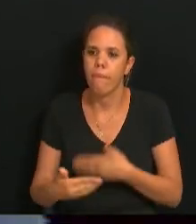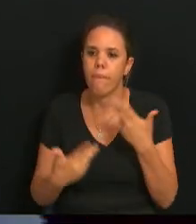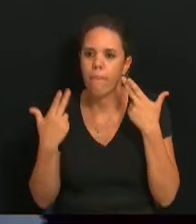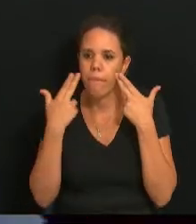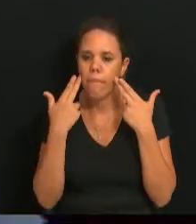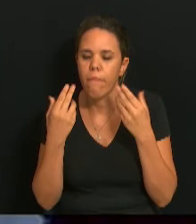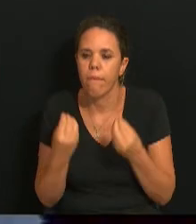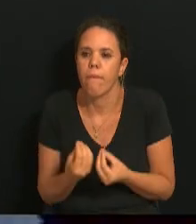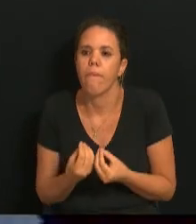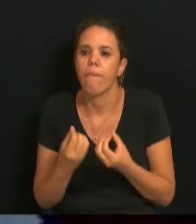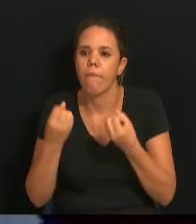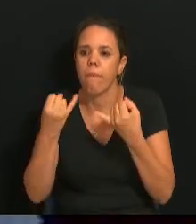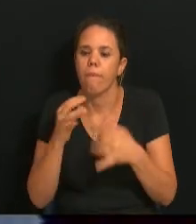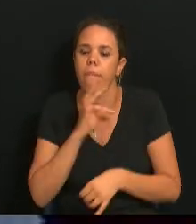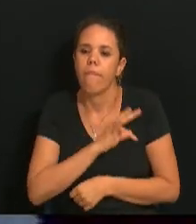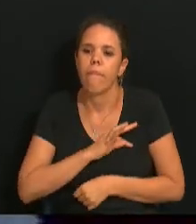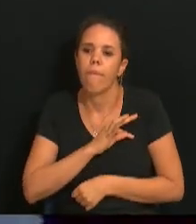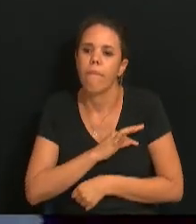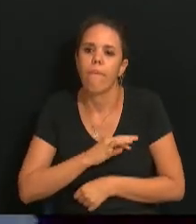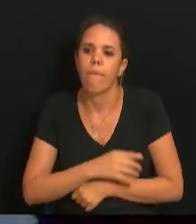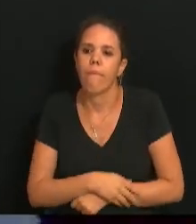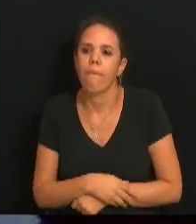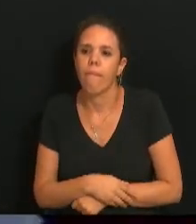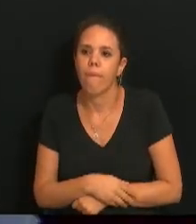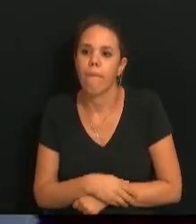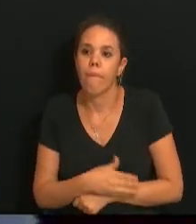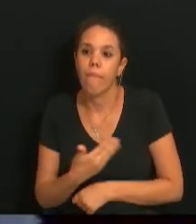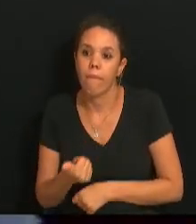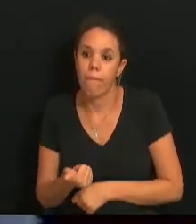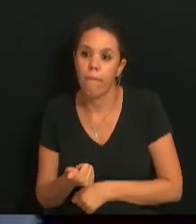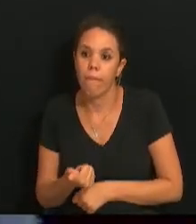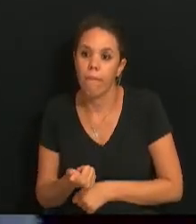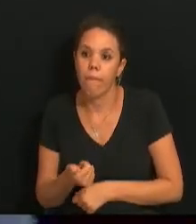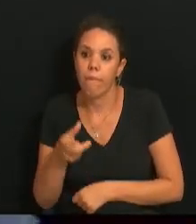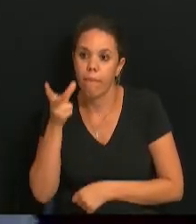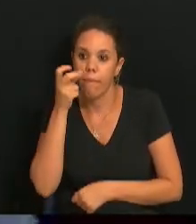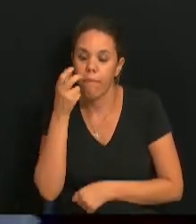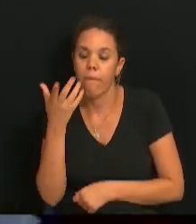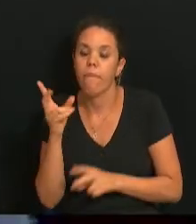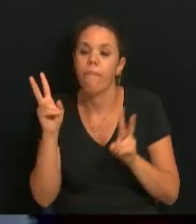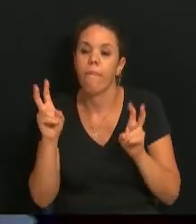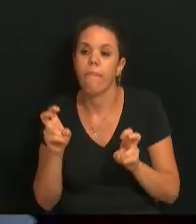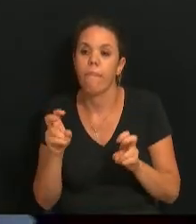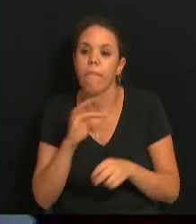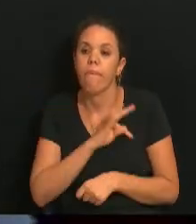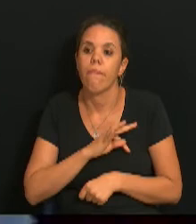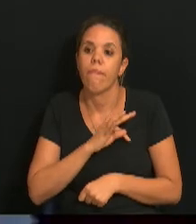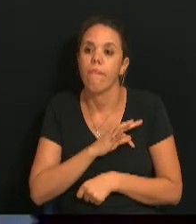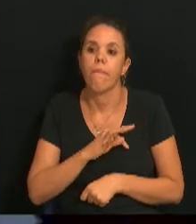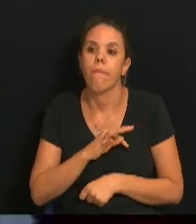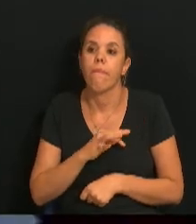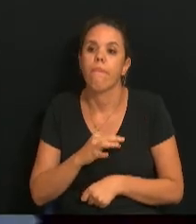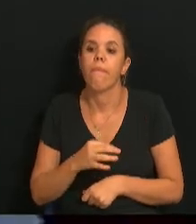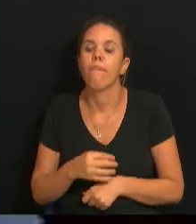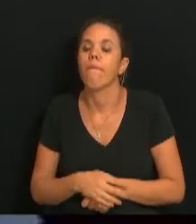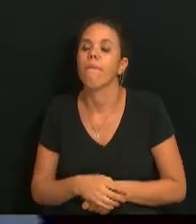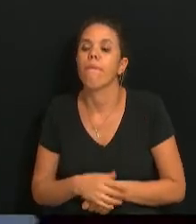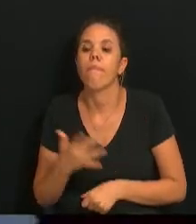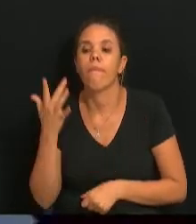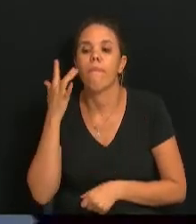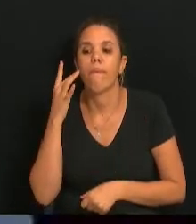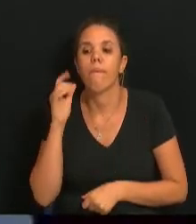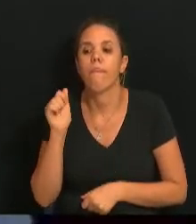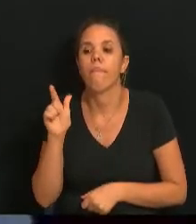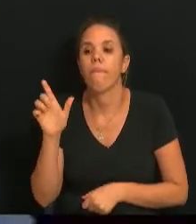um argumento técnico, assim, olha, tá, a gente escuta, mas olha, mas tem uma questão de ordem técnica que inviabiliza. Eu acho que o Alexandre